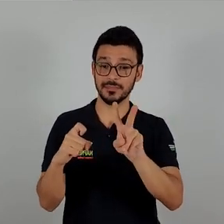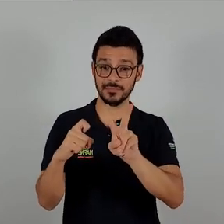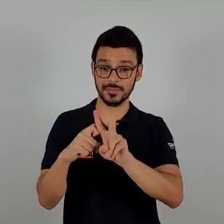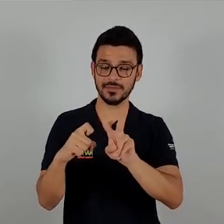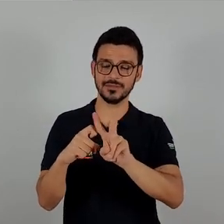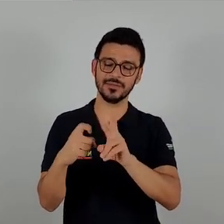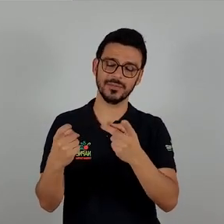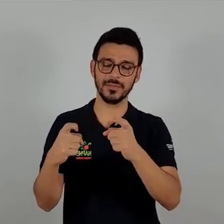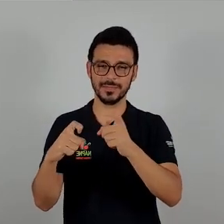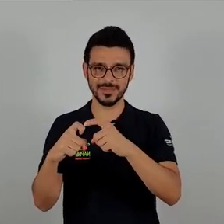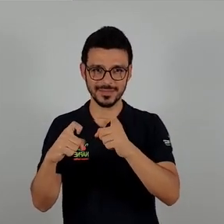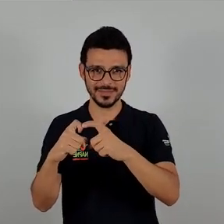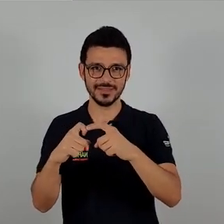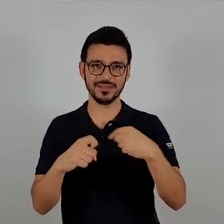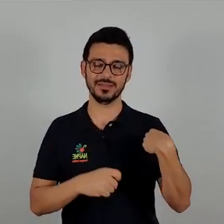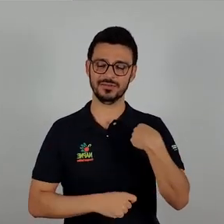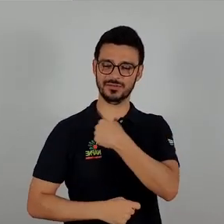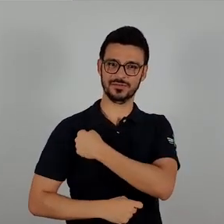né? Verdade.